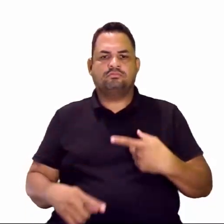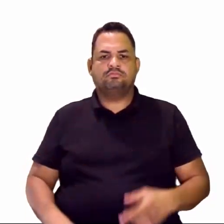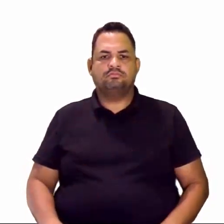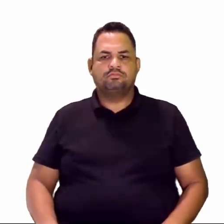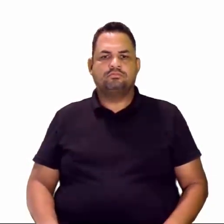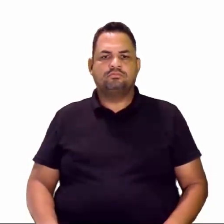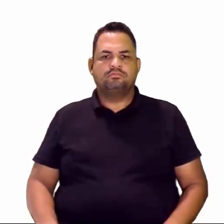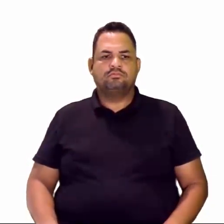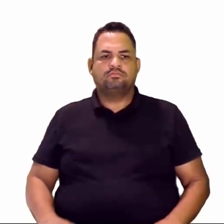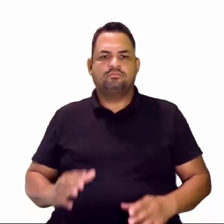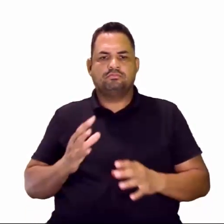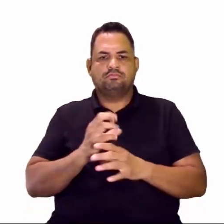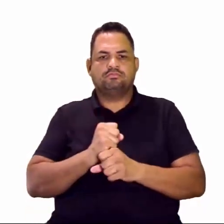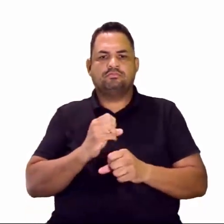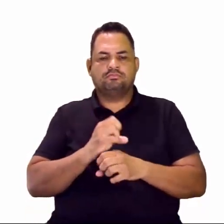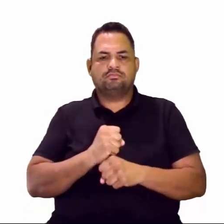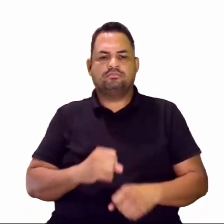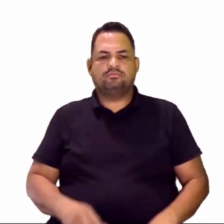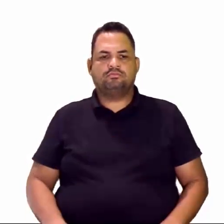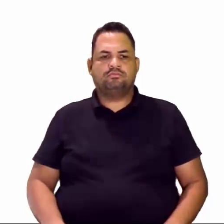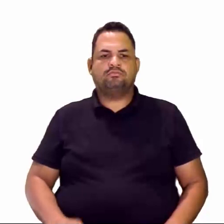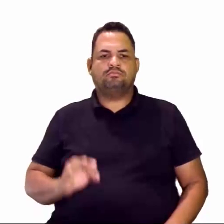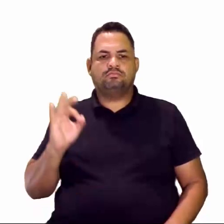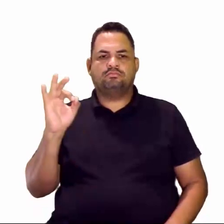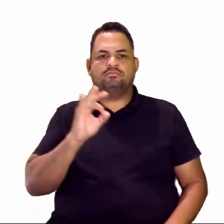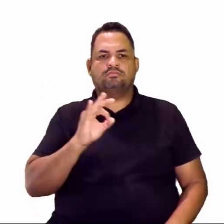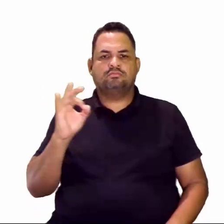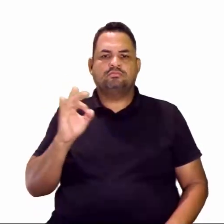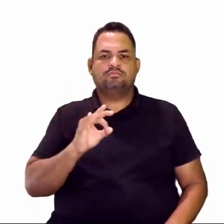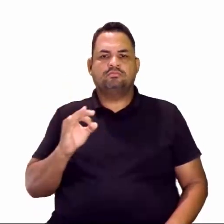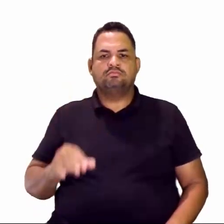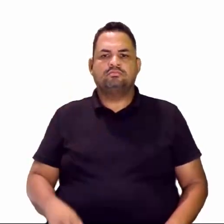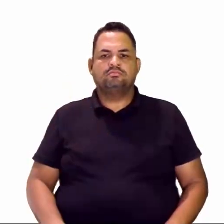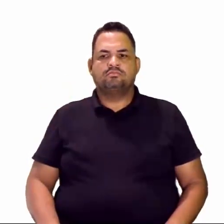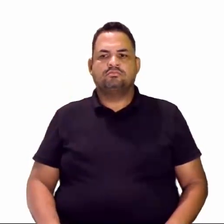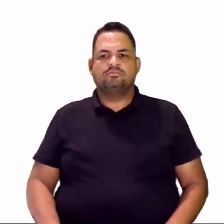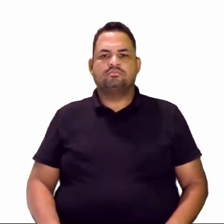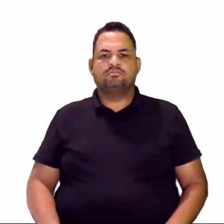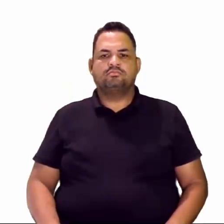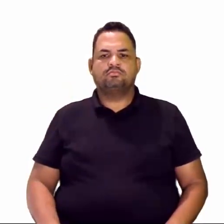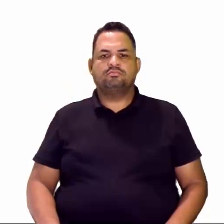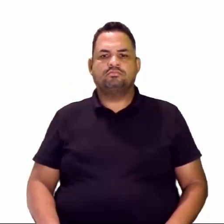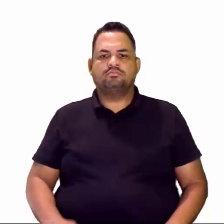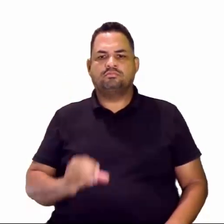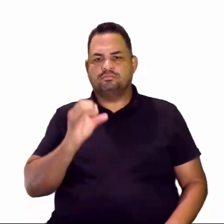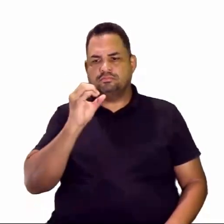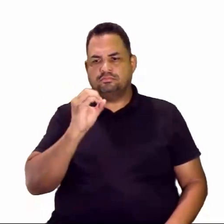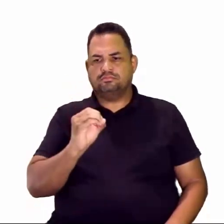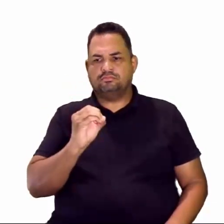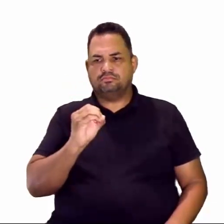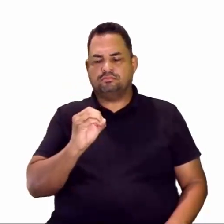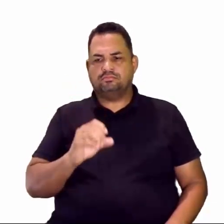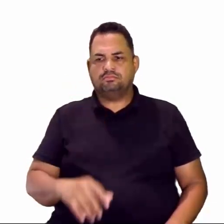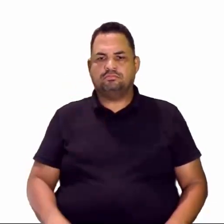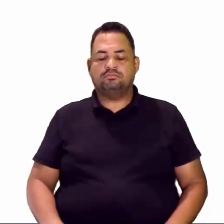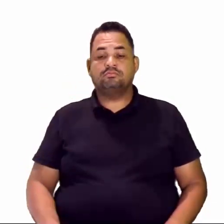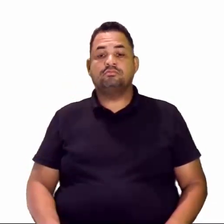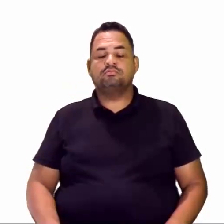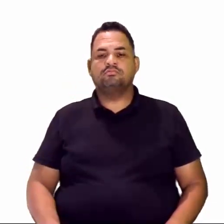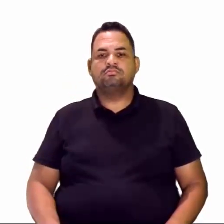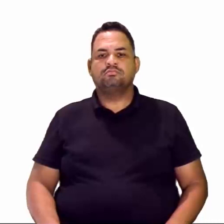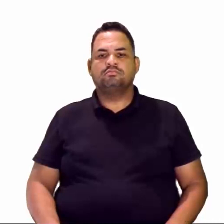agora calcular a porcentagem de quem? a porcentagem do oxigênio. E